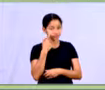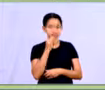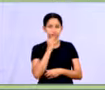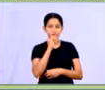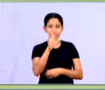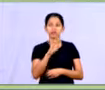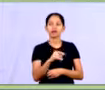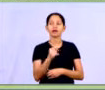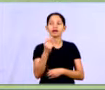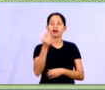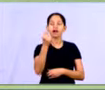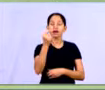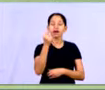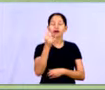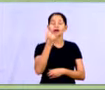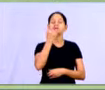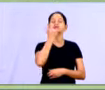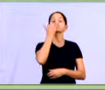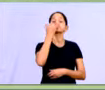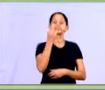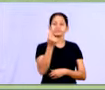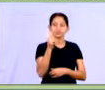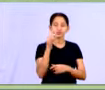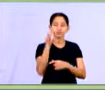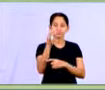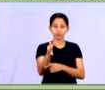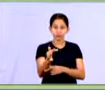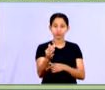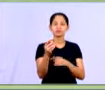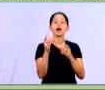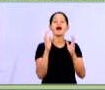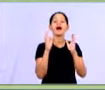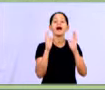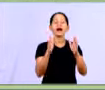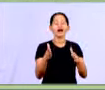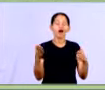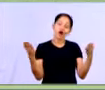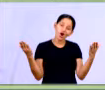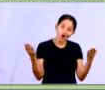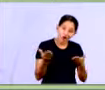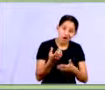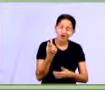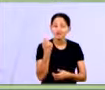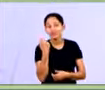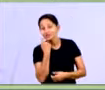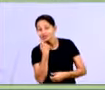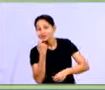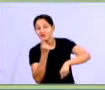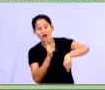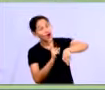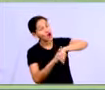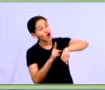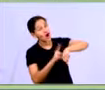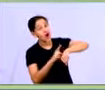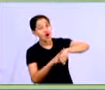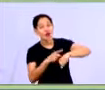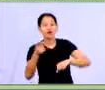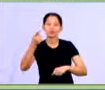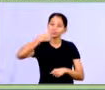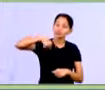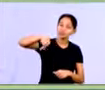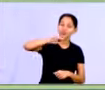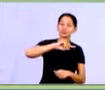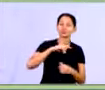líquido, professor? Isso, perdão, Isso. professora, valor Isso. futuro líquido. Eu acredito que é porque hoje é sexta-feira, Esse né? horário, né? Tá professor? todo mundo cansado. Eu